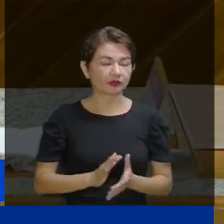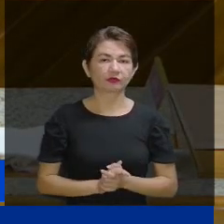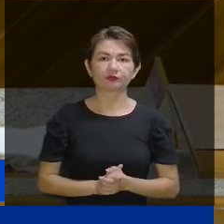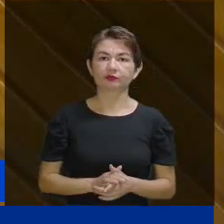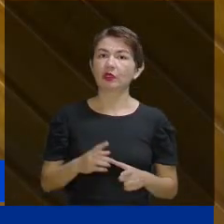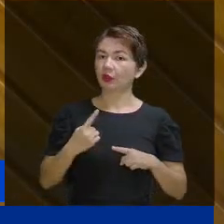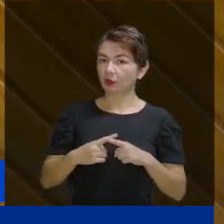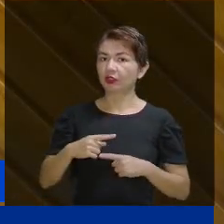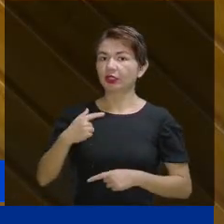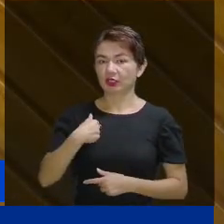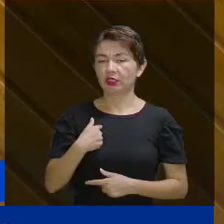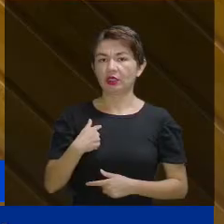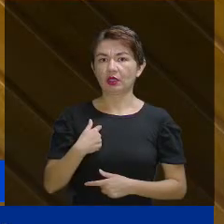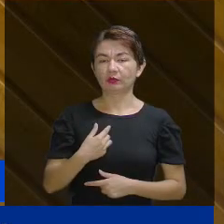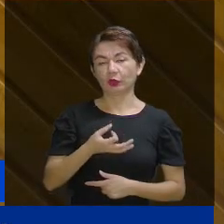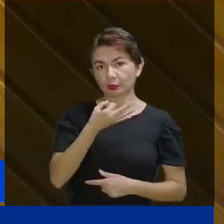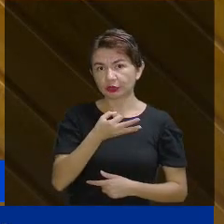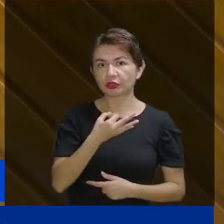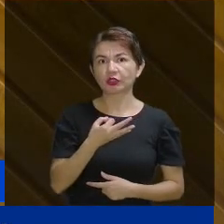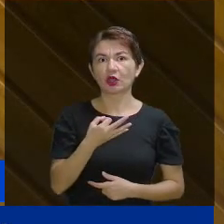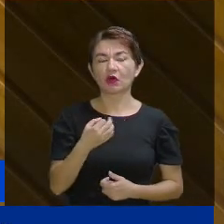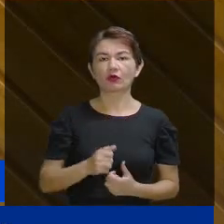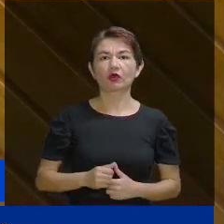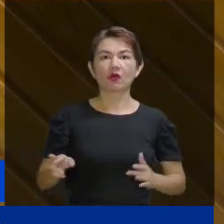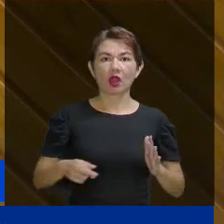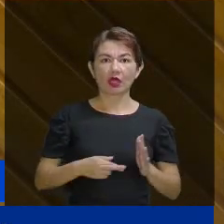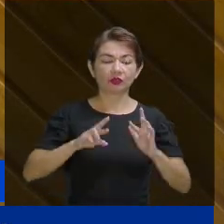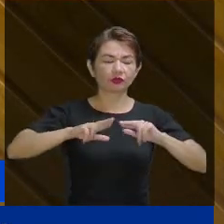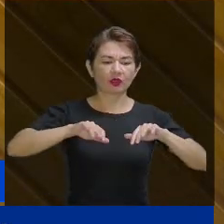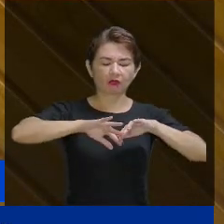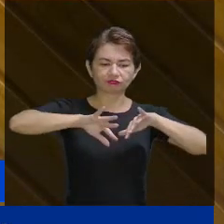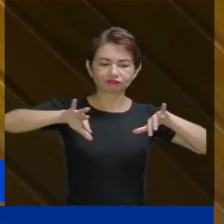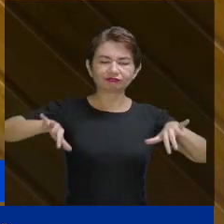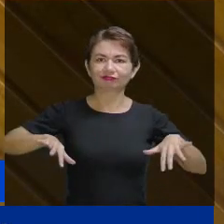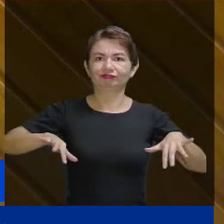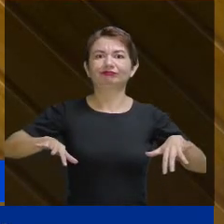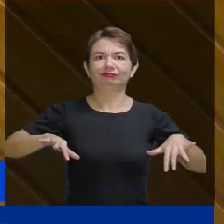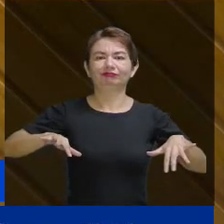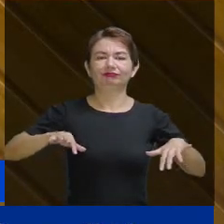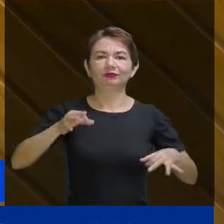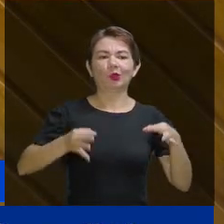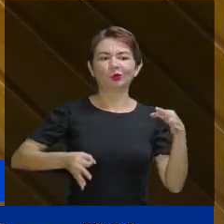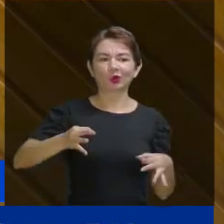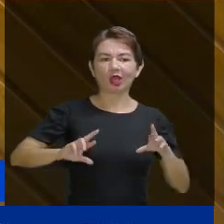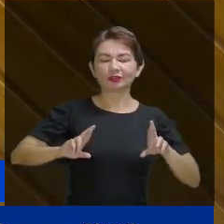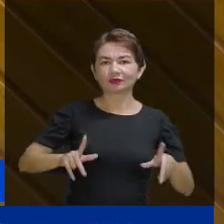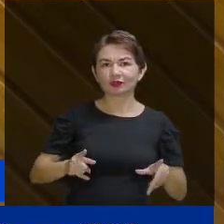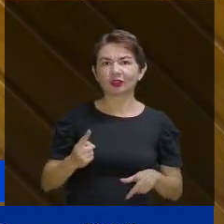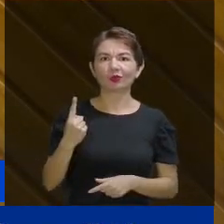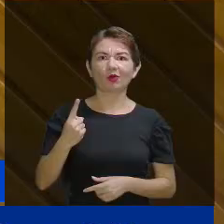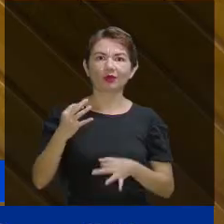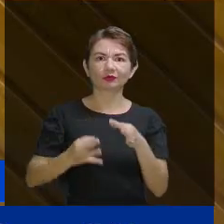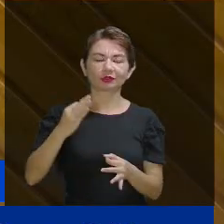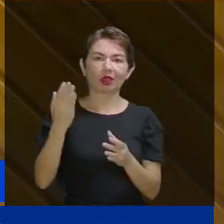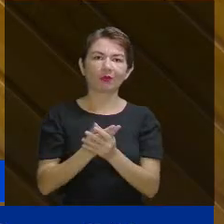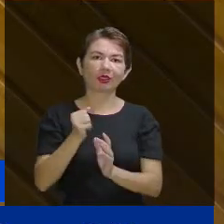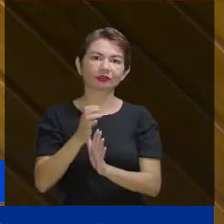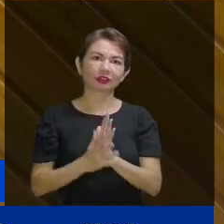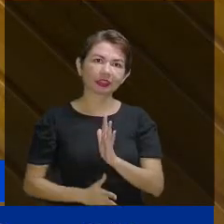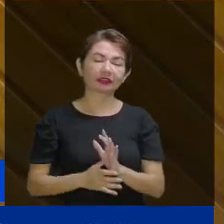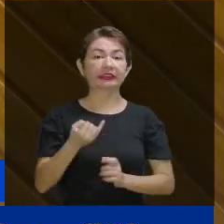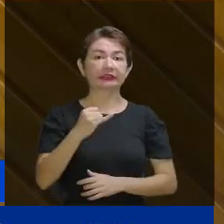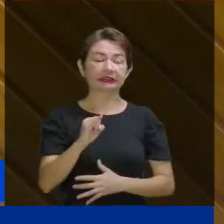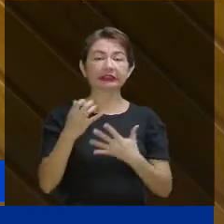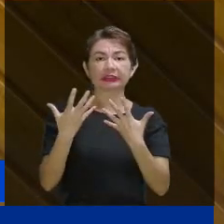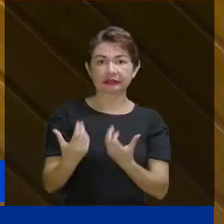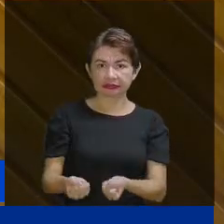Não, Excelência, até porque imagino que com relatores diferentes se divida, né? Não seja possível julgar, porque primeiro um relator vai julgar o embargos, se ele